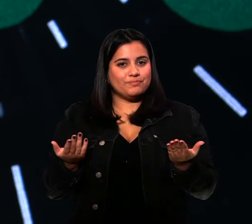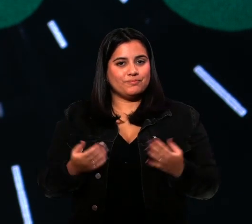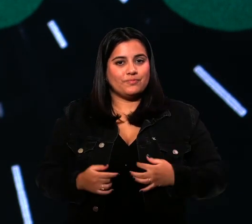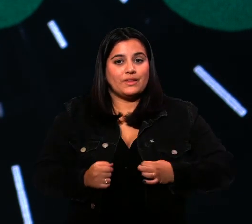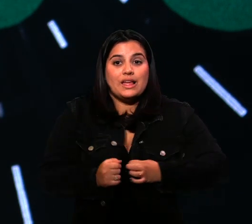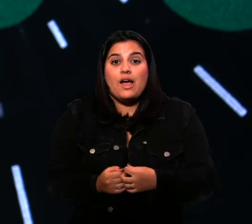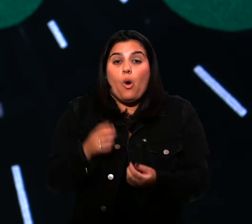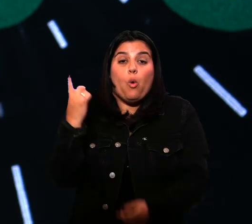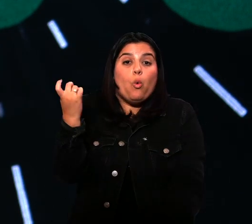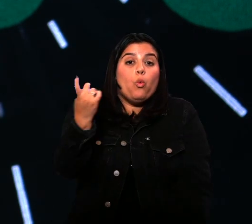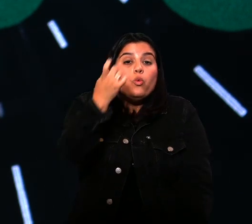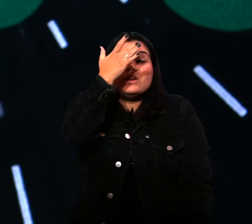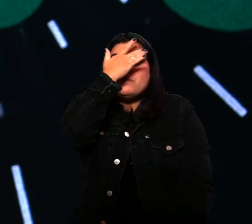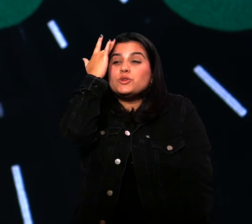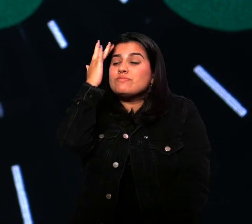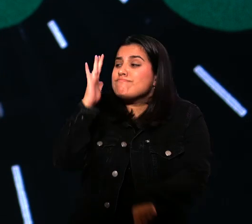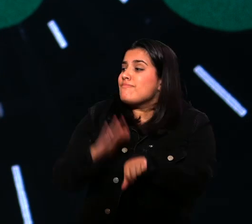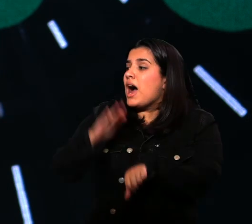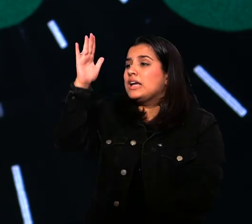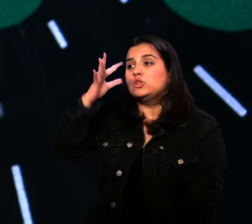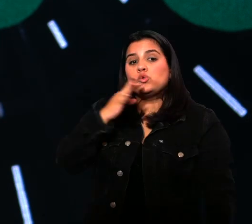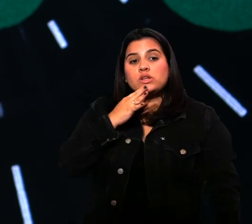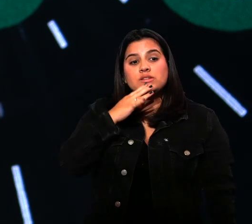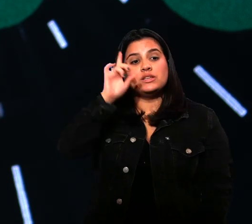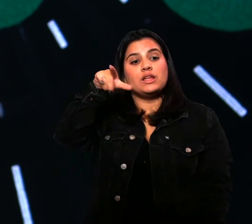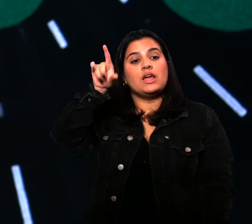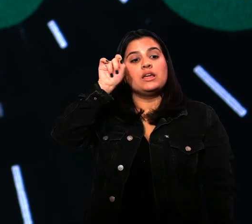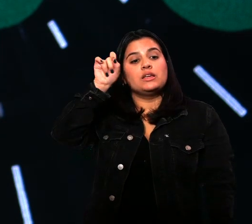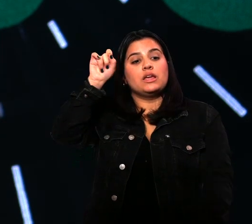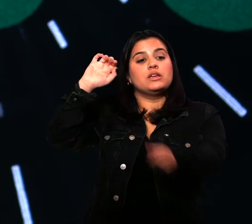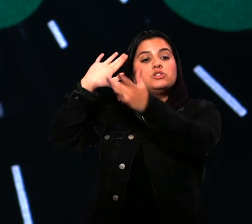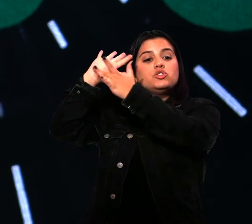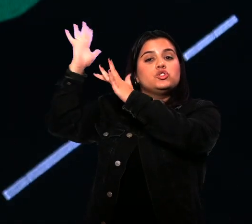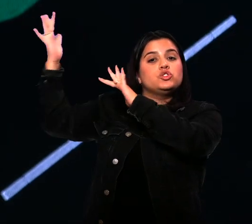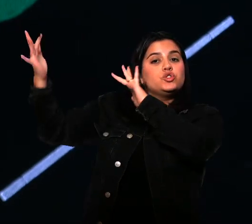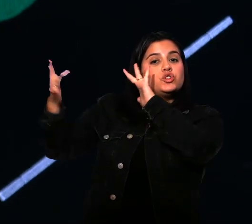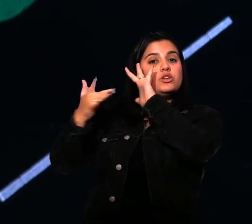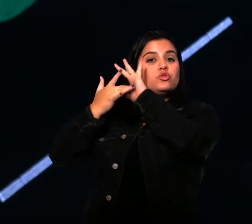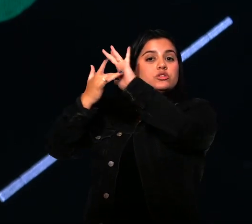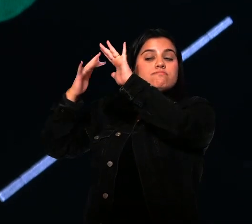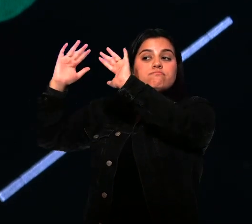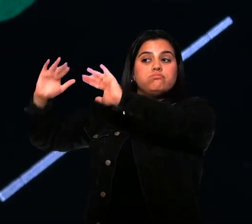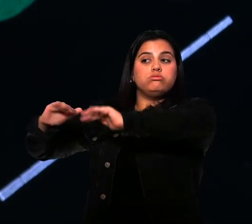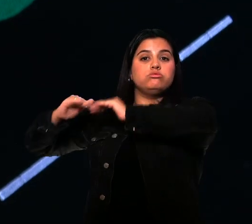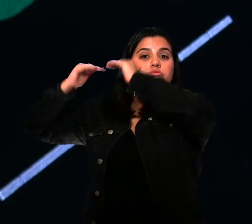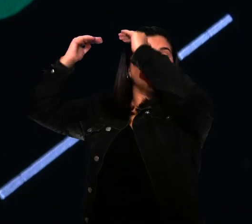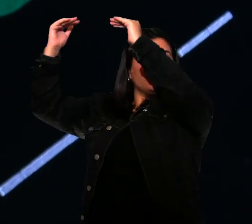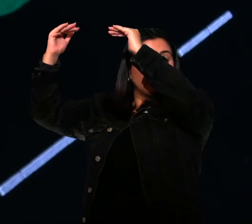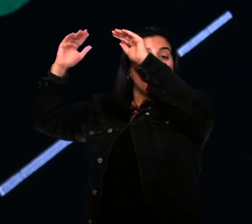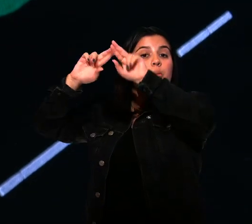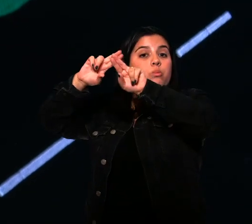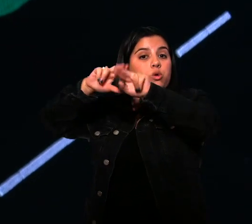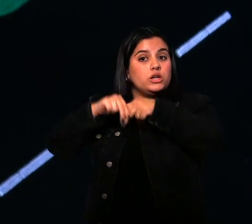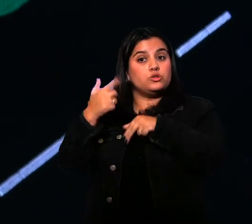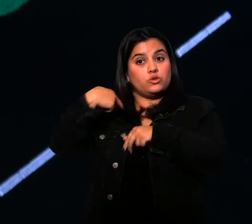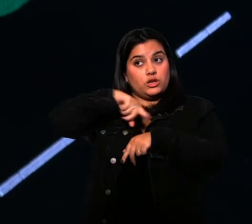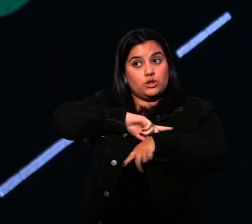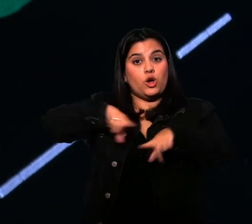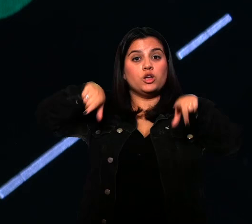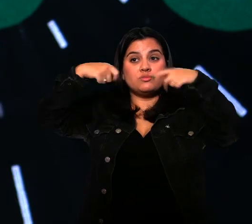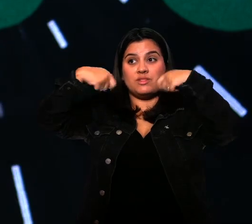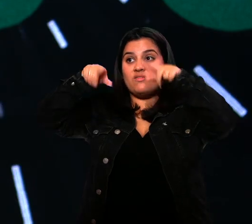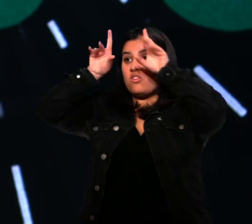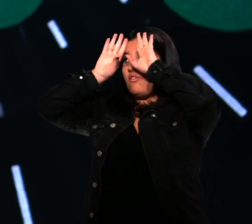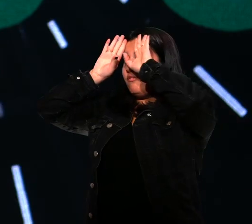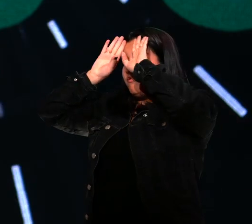próprio Cristo, por isso que uma igreja tem que ser centralizada em Cristo e descentralizada nas pessoas. Eu queria dizer para você, meu irmão, para que a gente